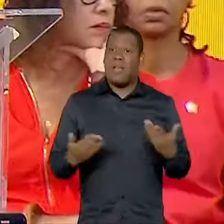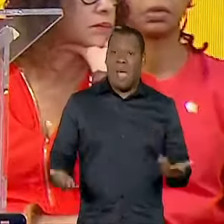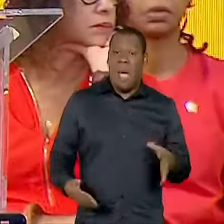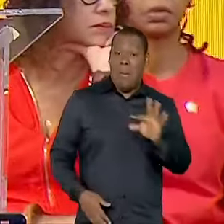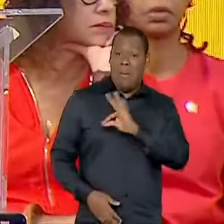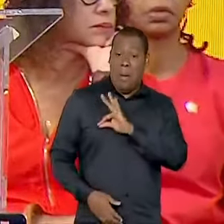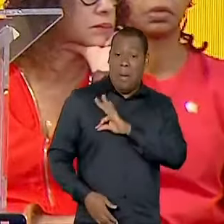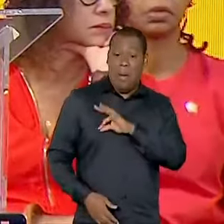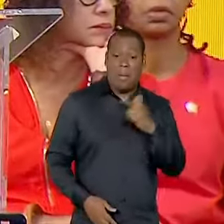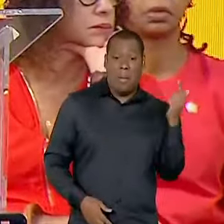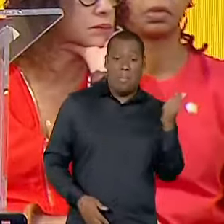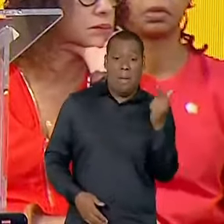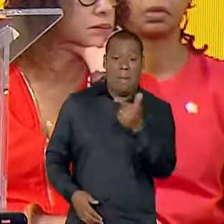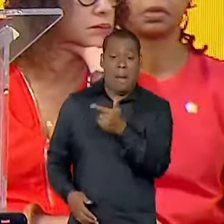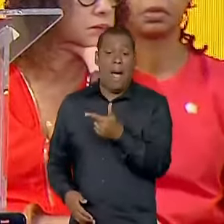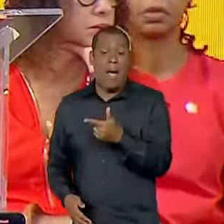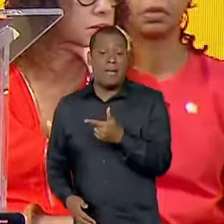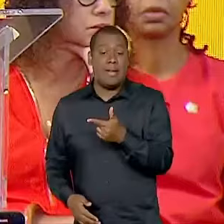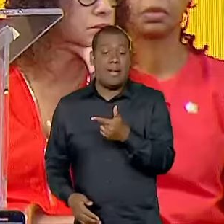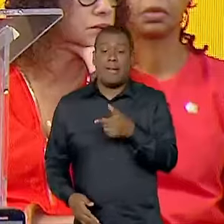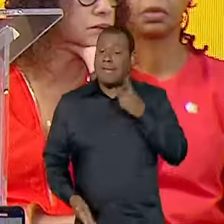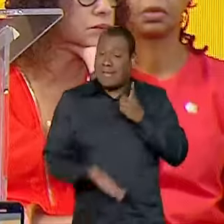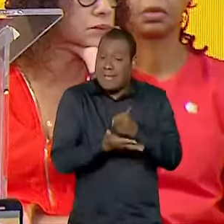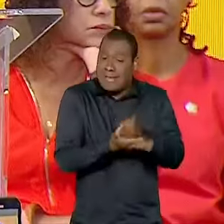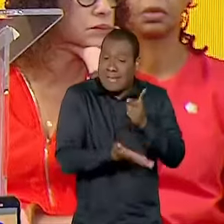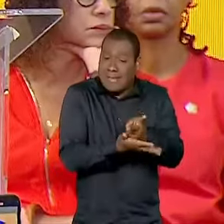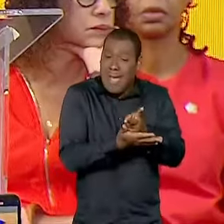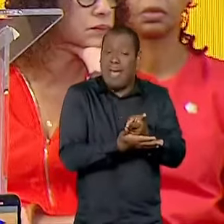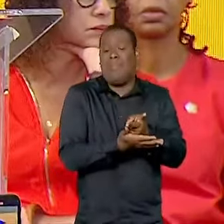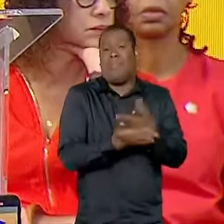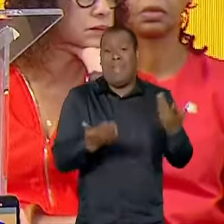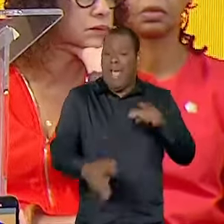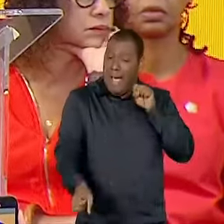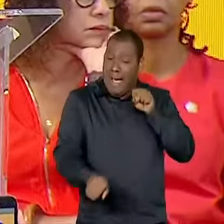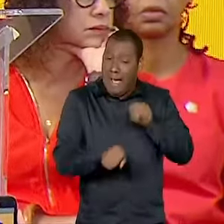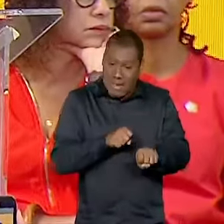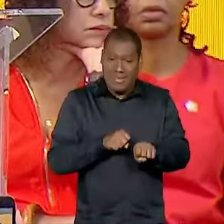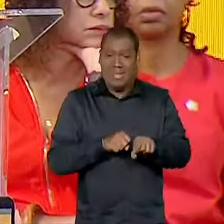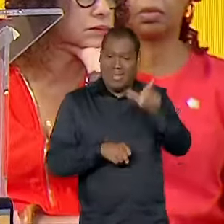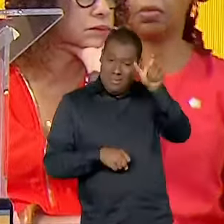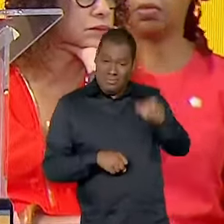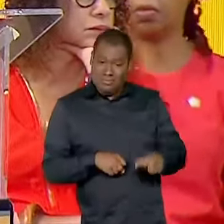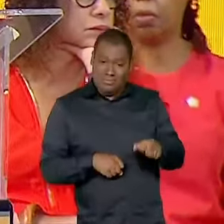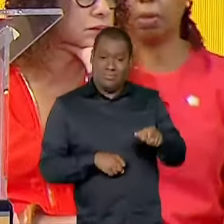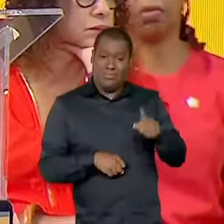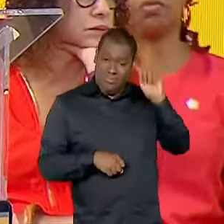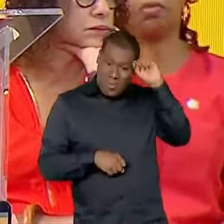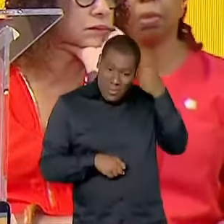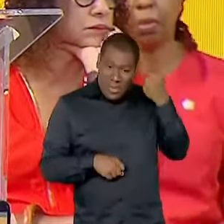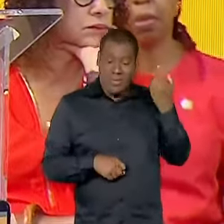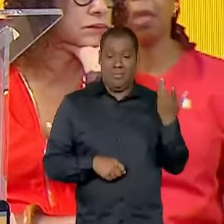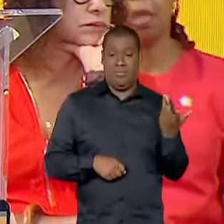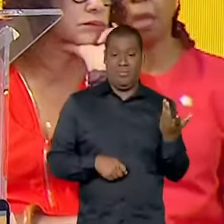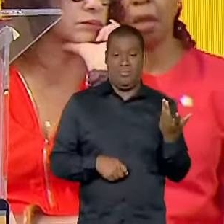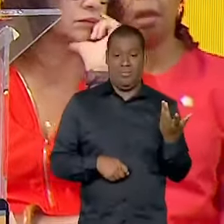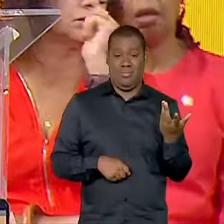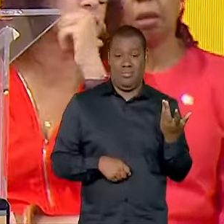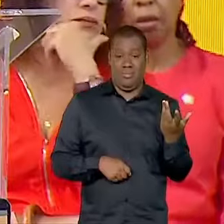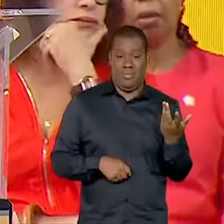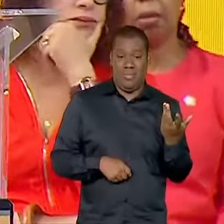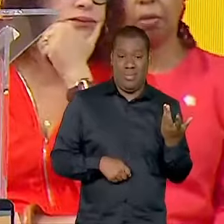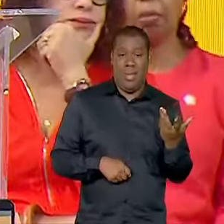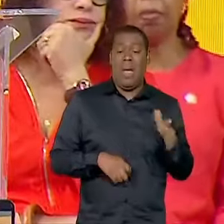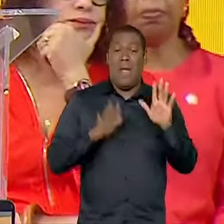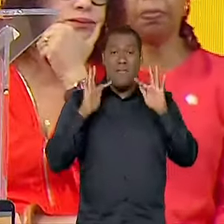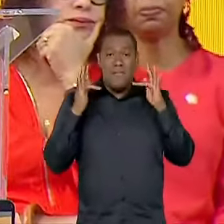em seu caminho e que tantas vezes mancha de sangue um uniforme escolar e rouba a alegria e a paz